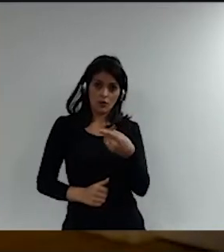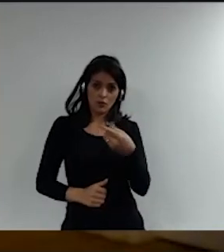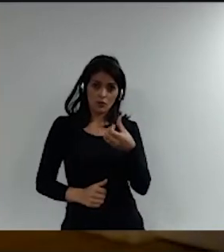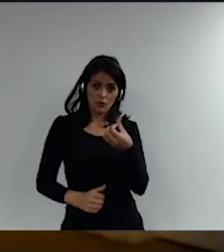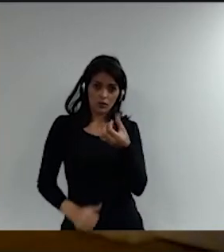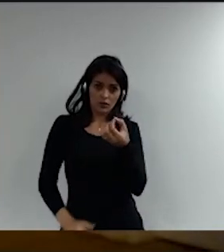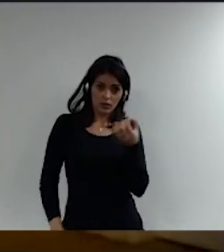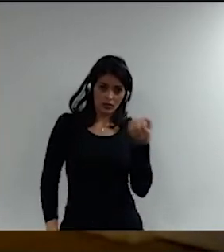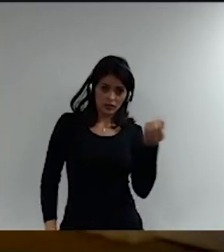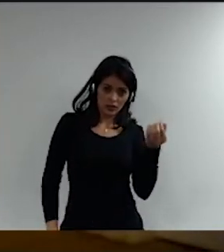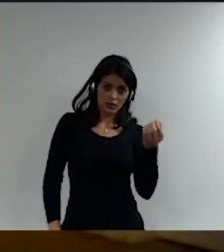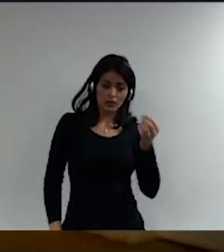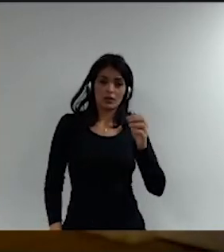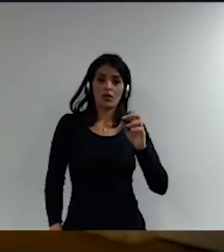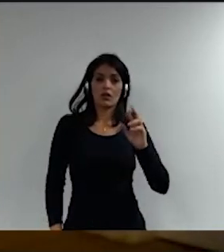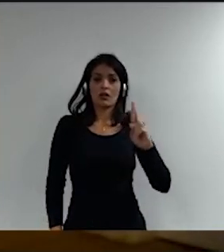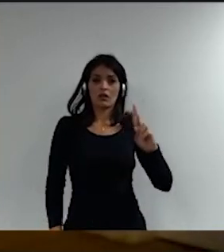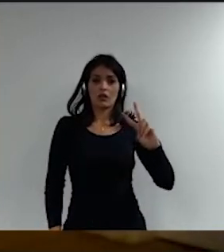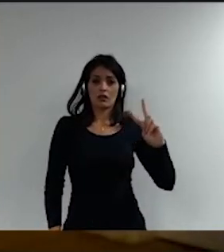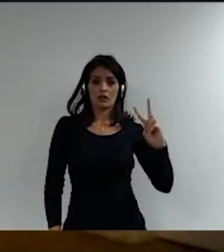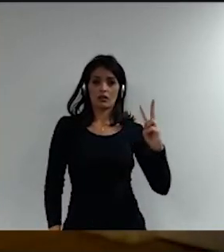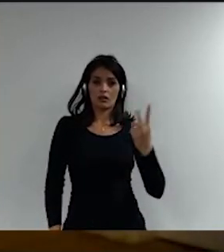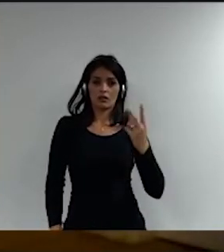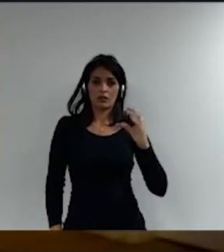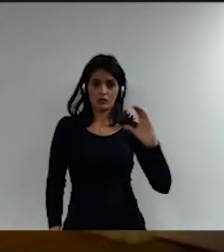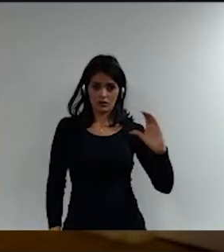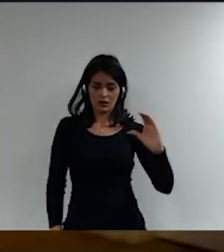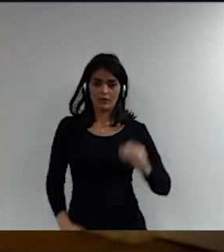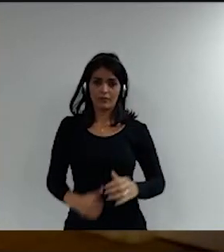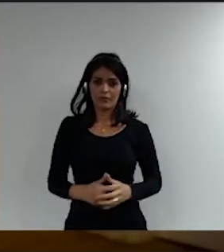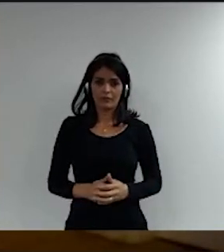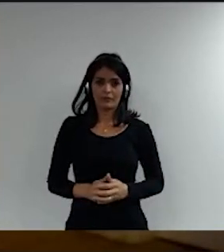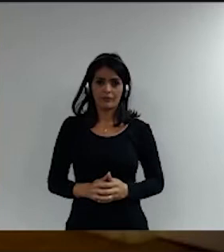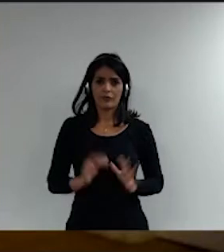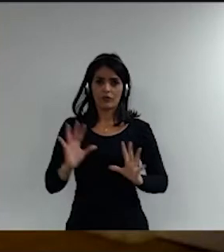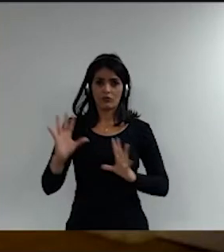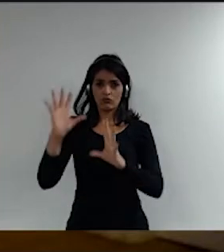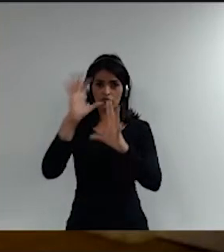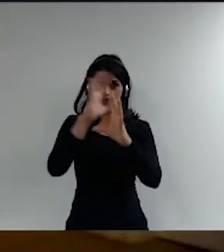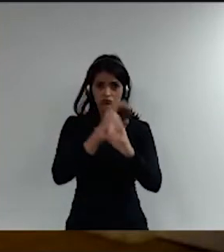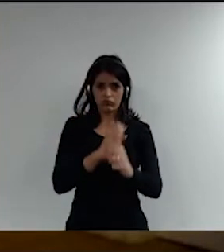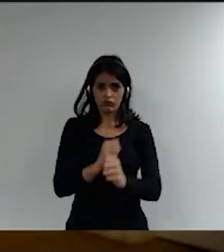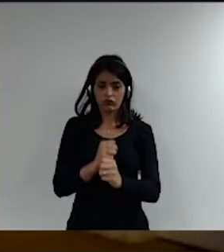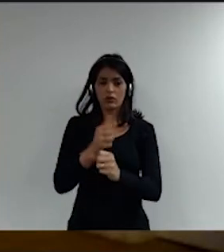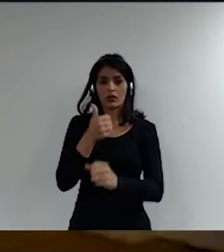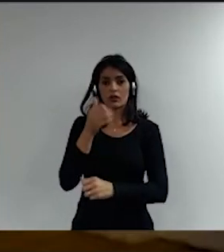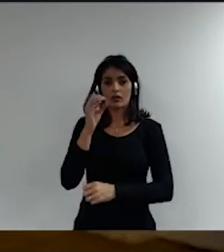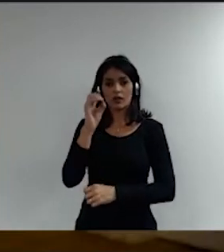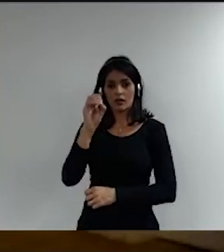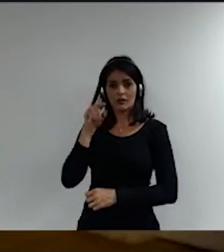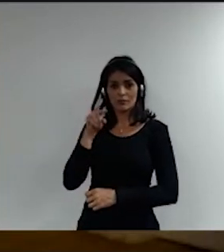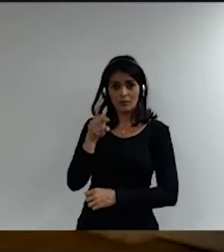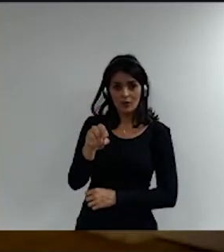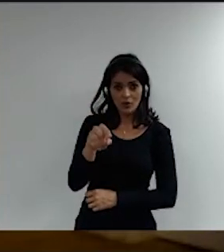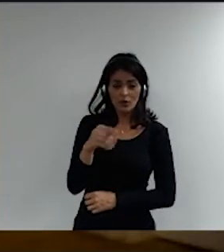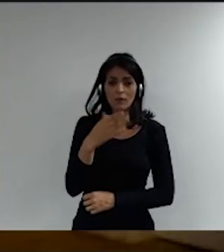1.600 RHC com pedido de liminar. Só aqui deu 10.000